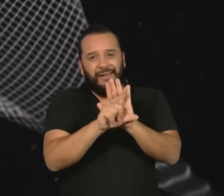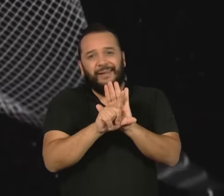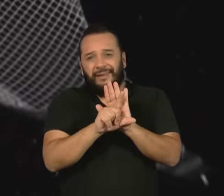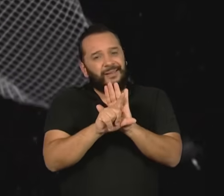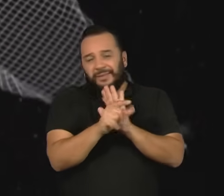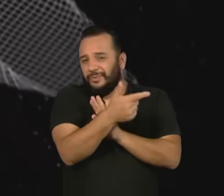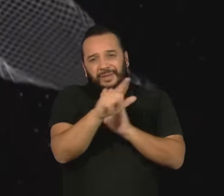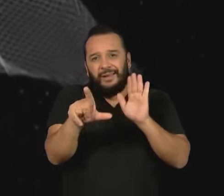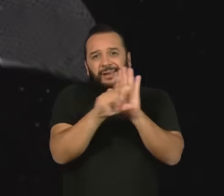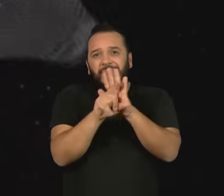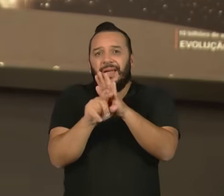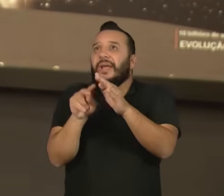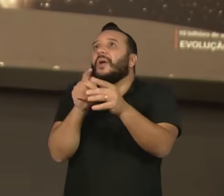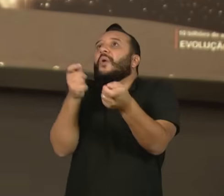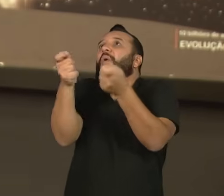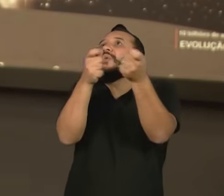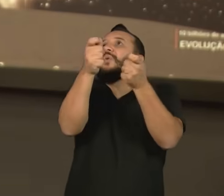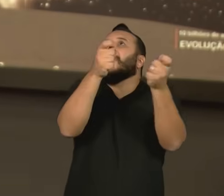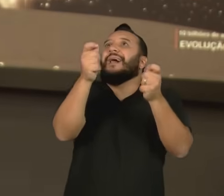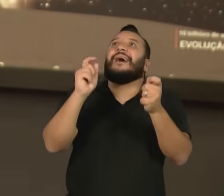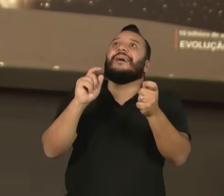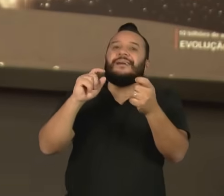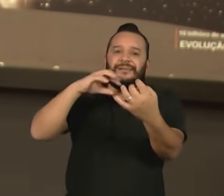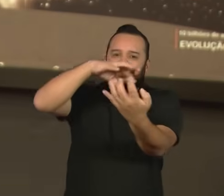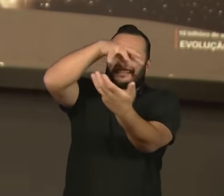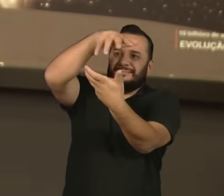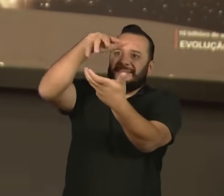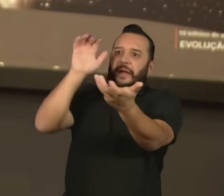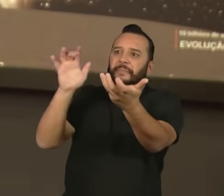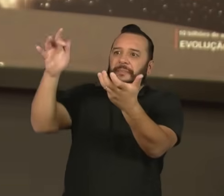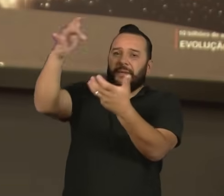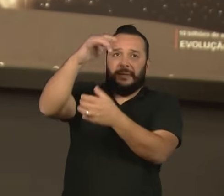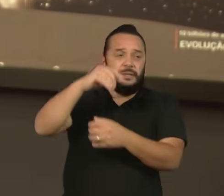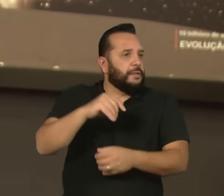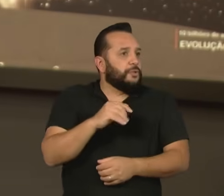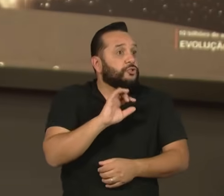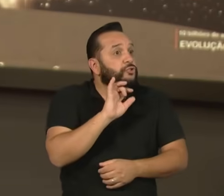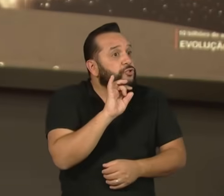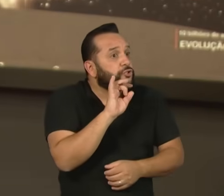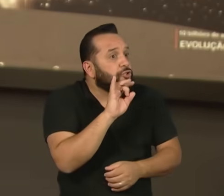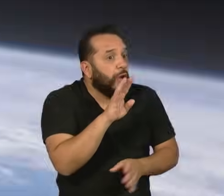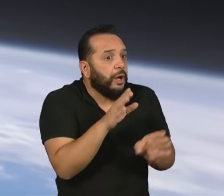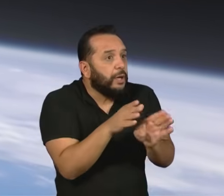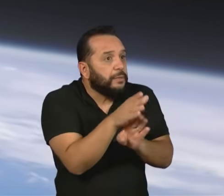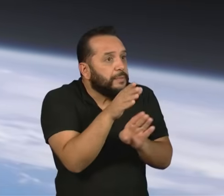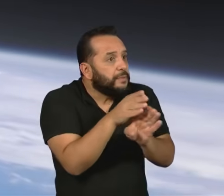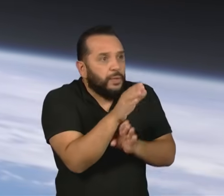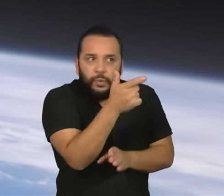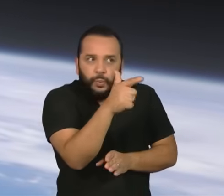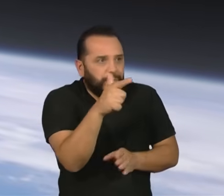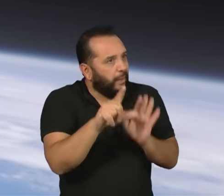problema. São recomendações, não têm força de lei, não são impositivas.